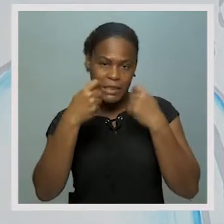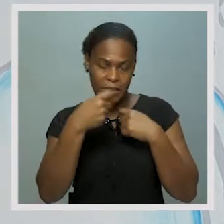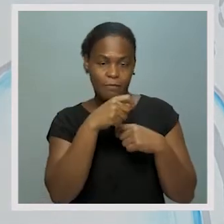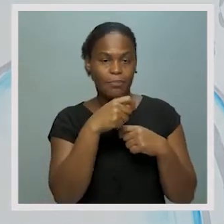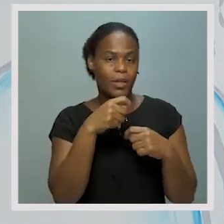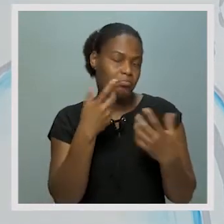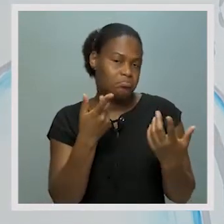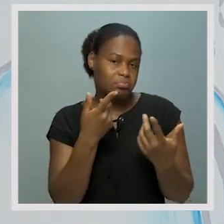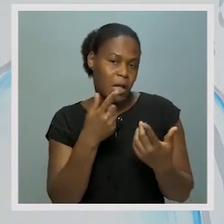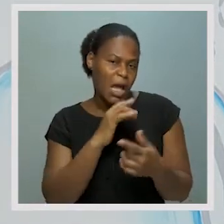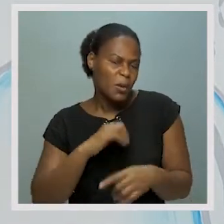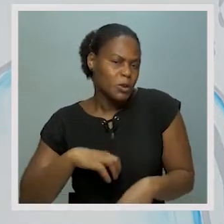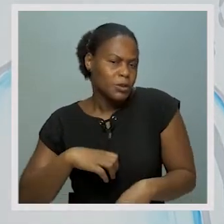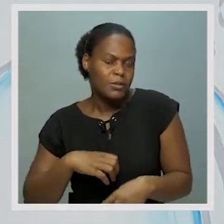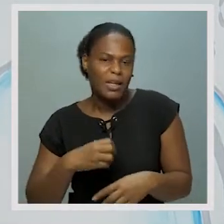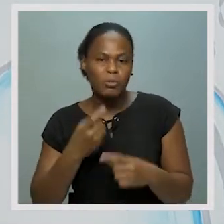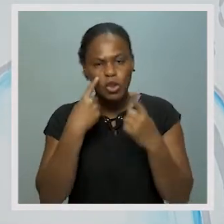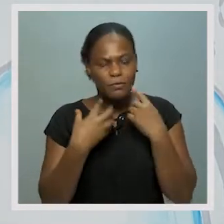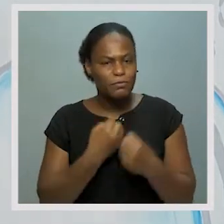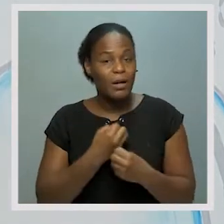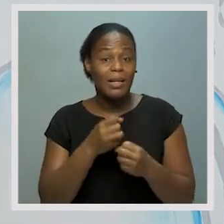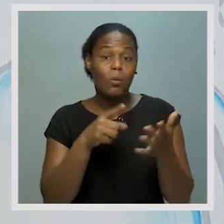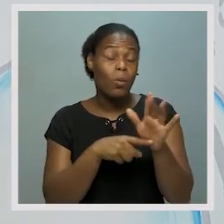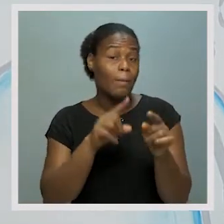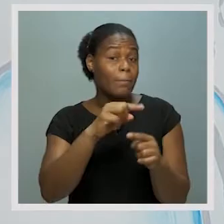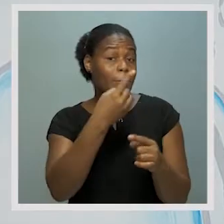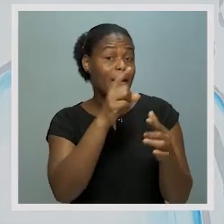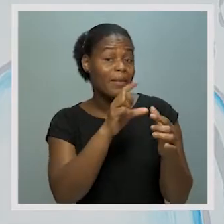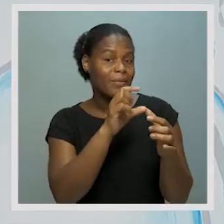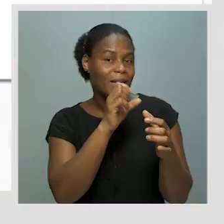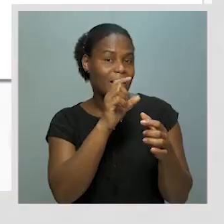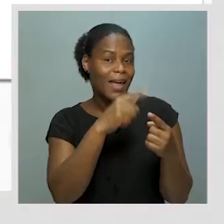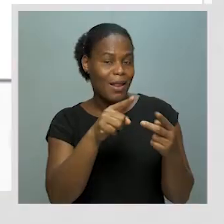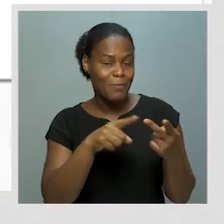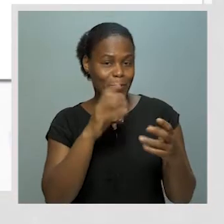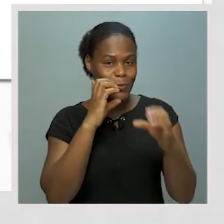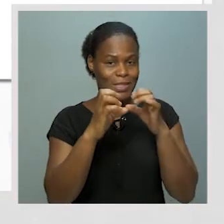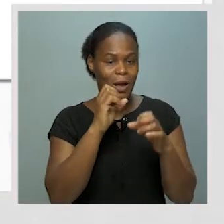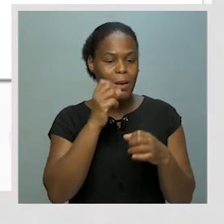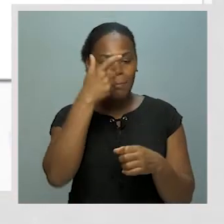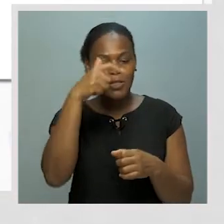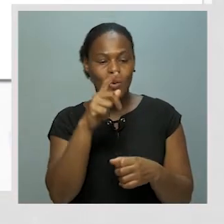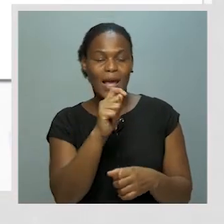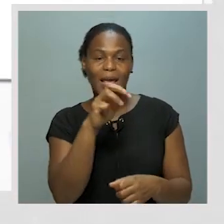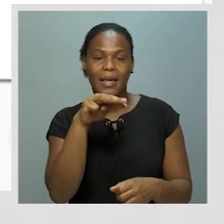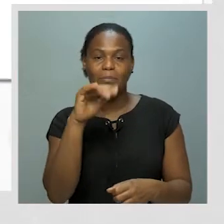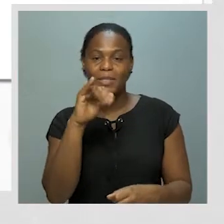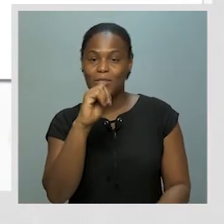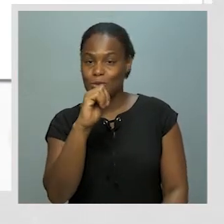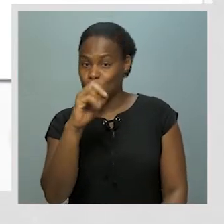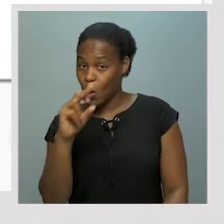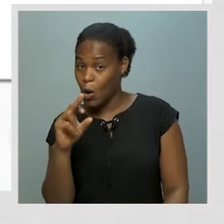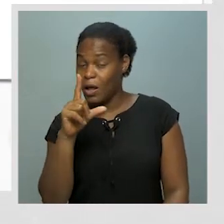no primeiro elemento de comunicação, o emissor ou locutor. Portanto, quem é o emissor ou locutor? É